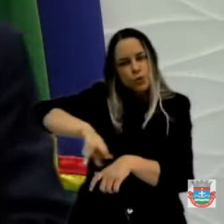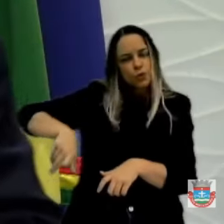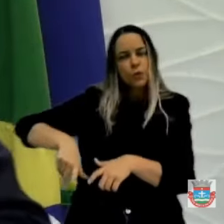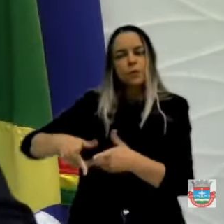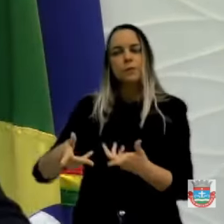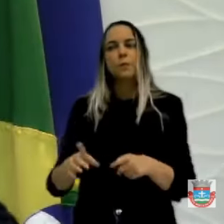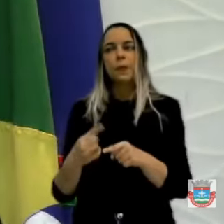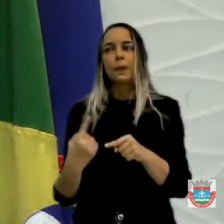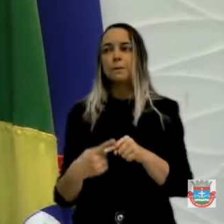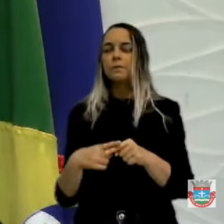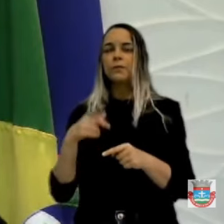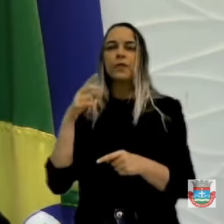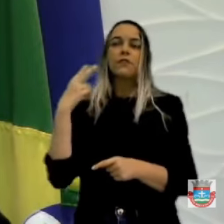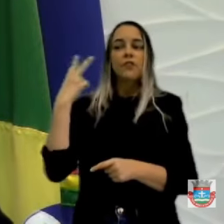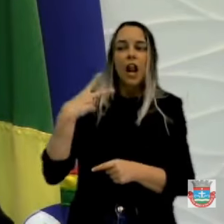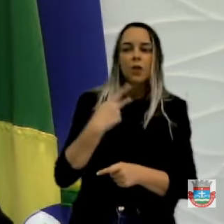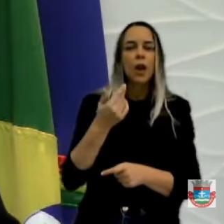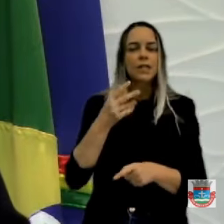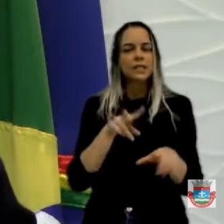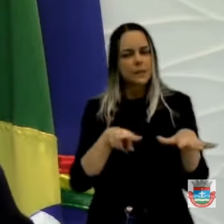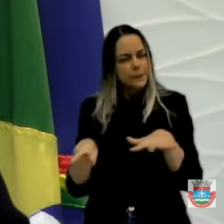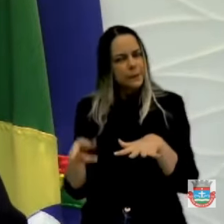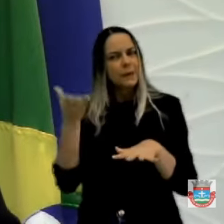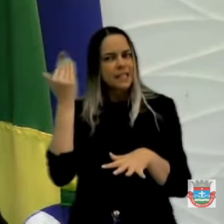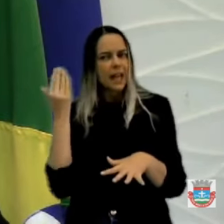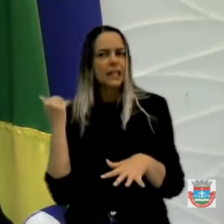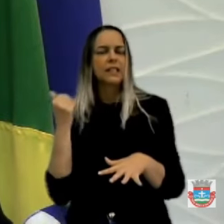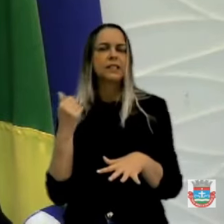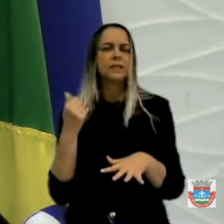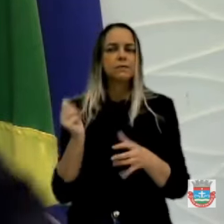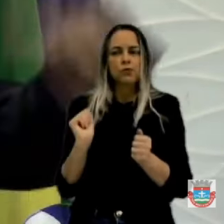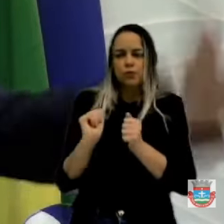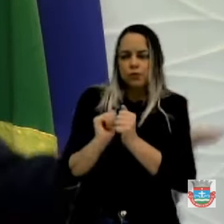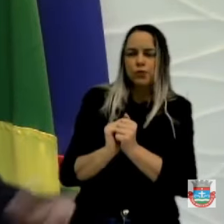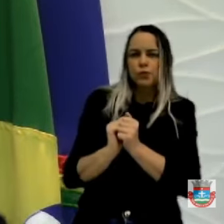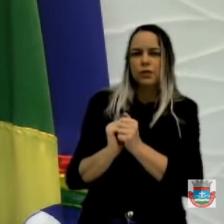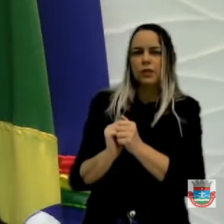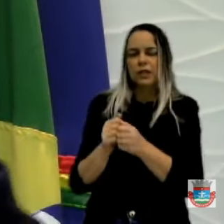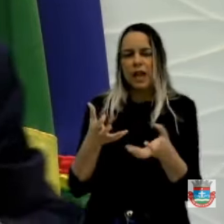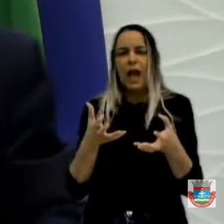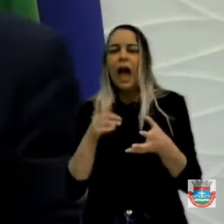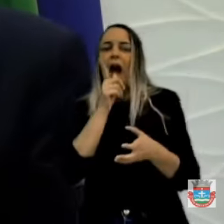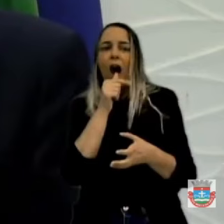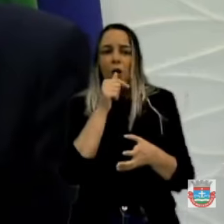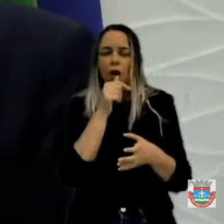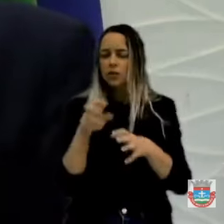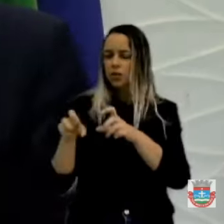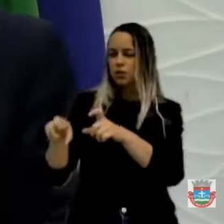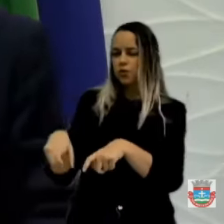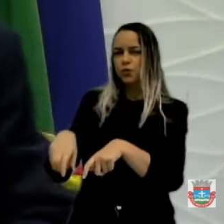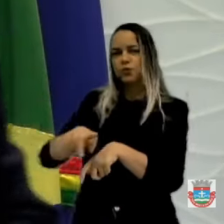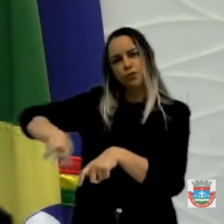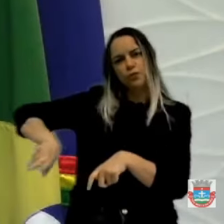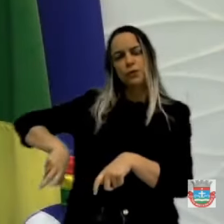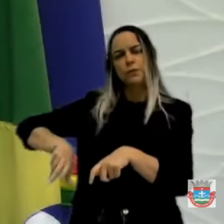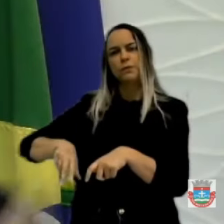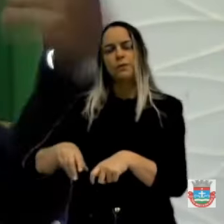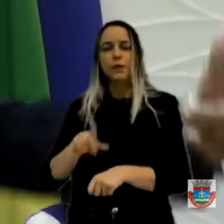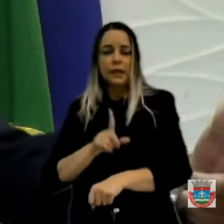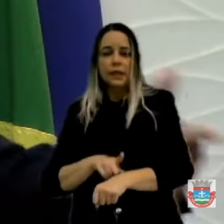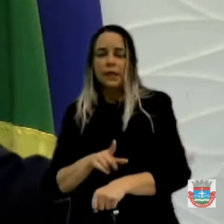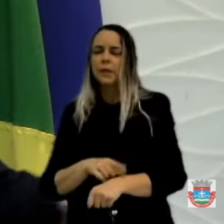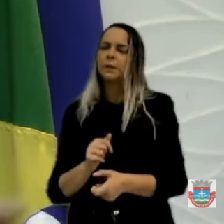aqui, a semana passada, veio pegar carona na doutora do Espírito Santo, querendo ligar água para o sítio, fora da época, fora do tempo,